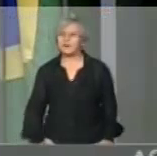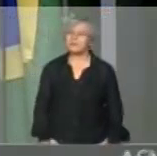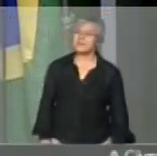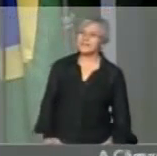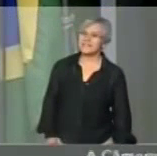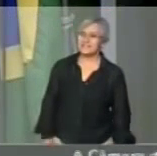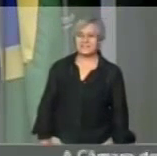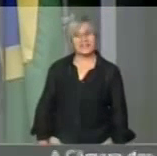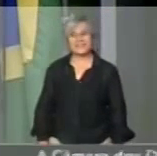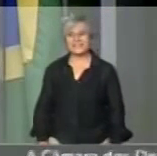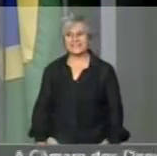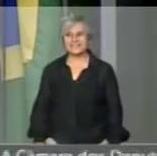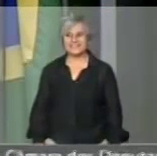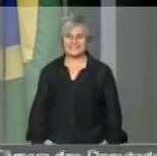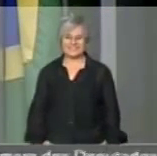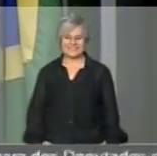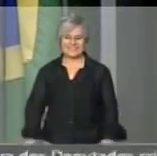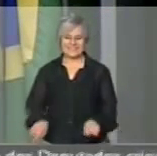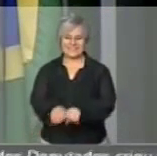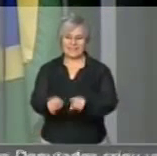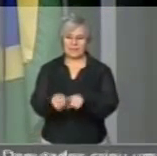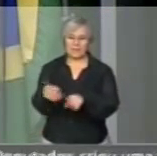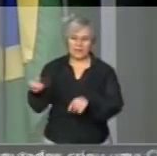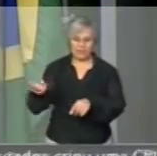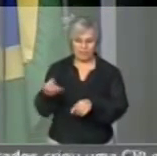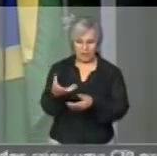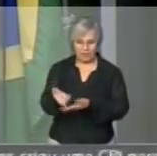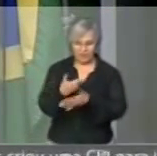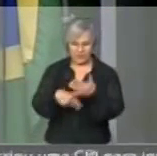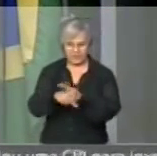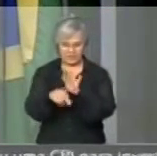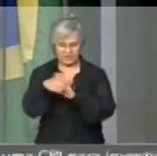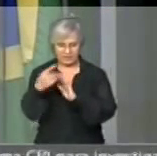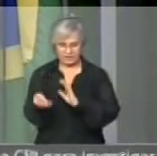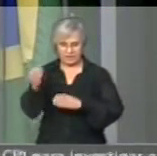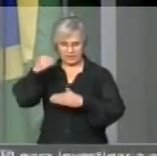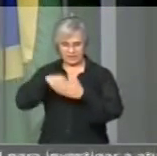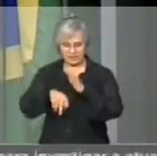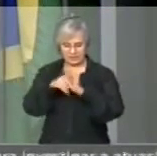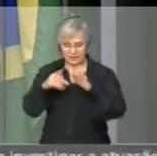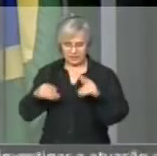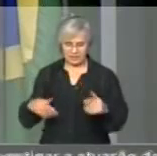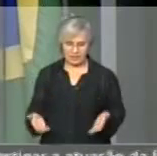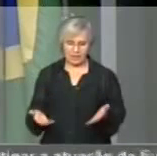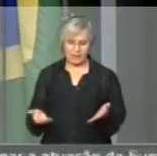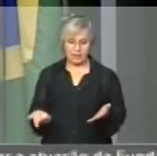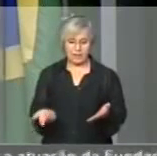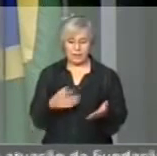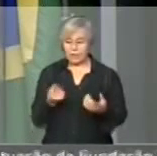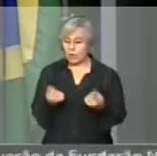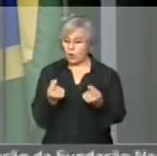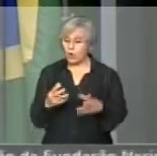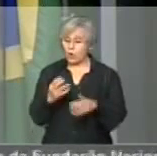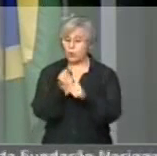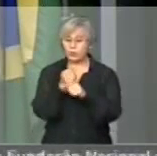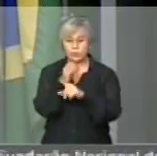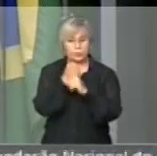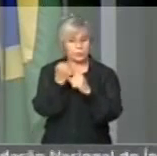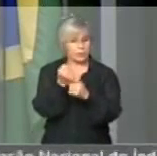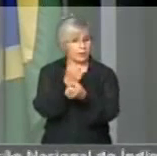será resolvida por nova composição interna, a não ser com um custo social